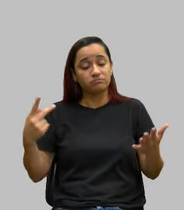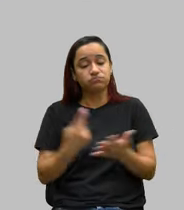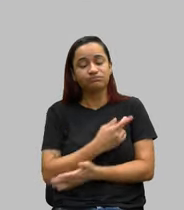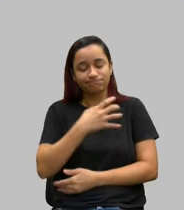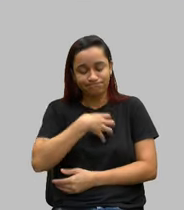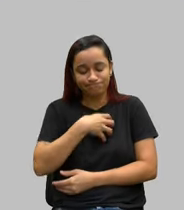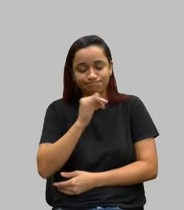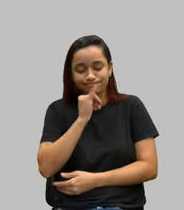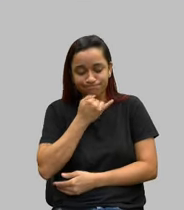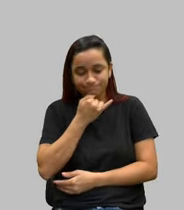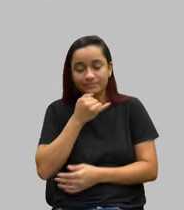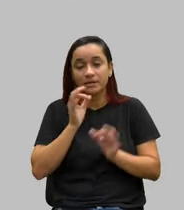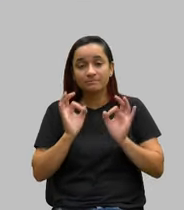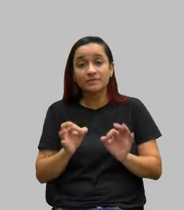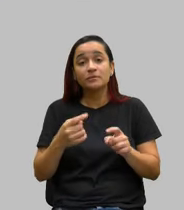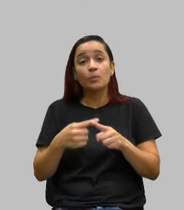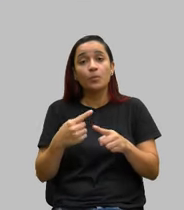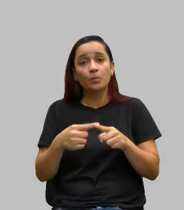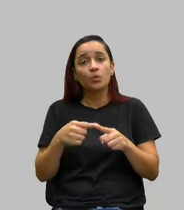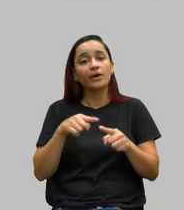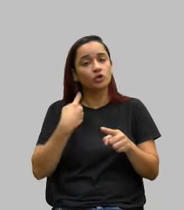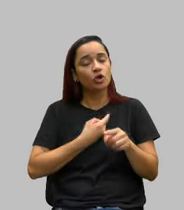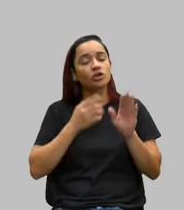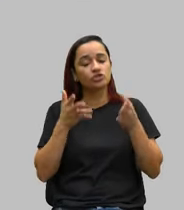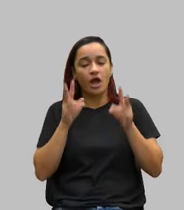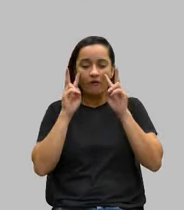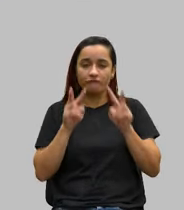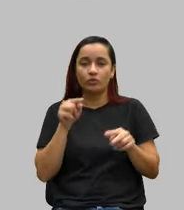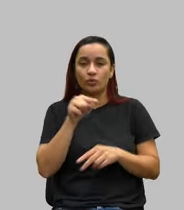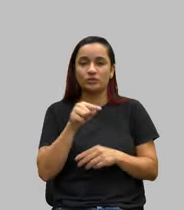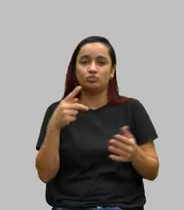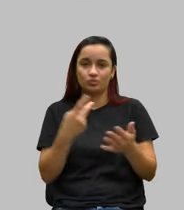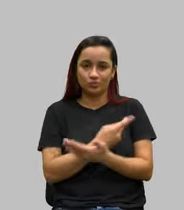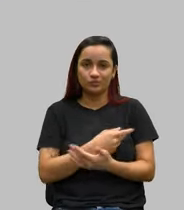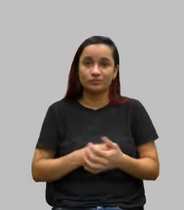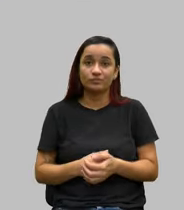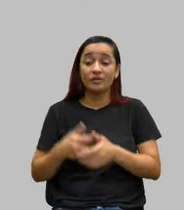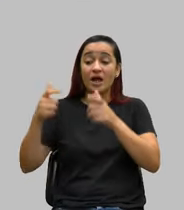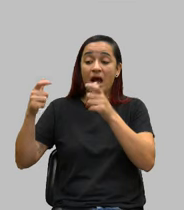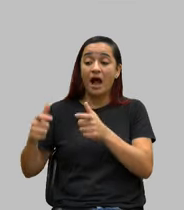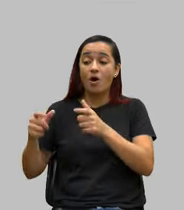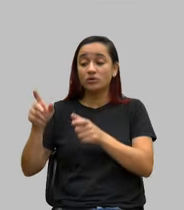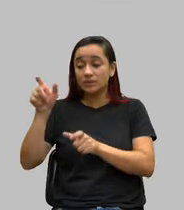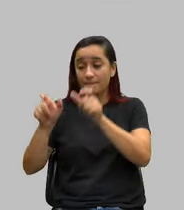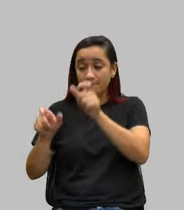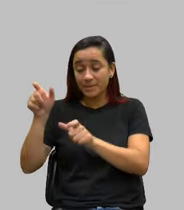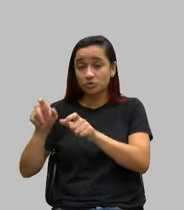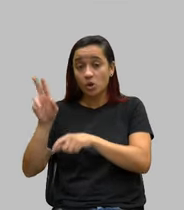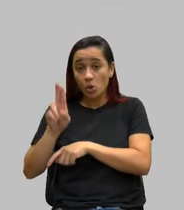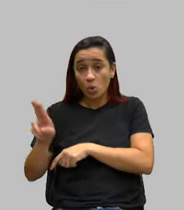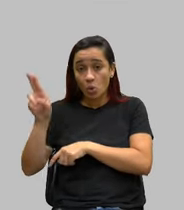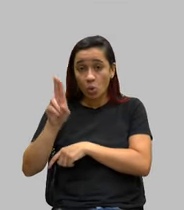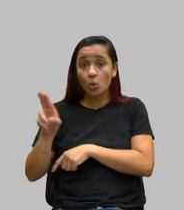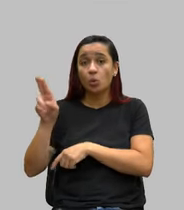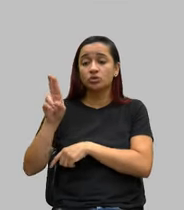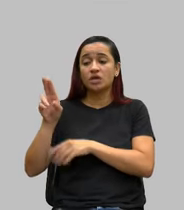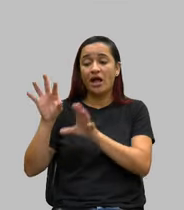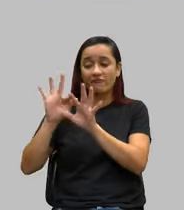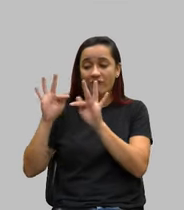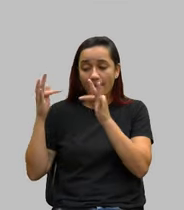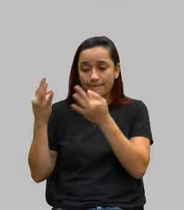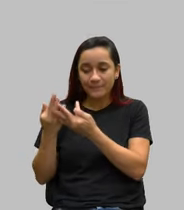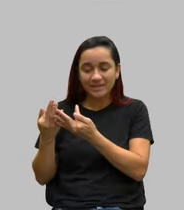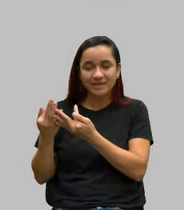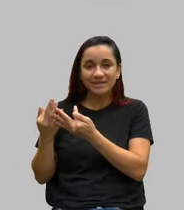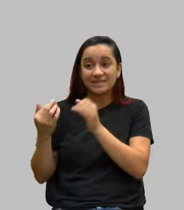muito porque a gente tem visto isso né onde aos usuário em família e que a família não consegue o